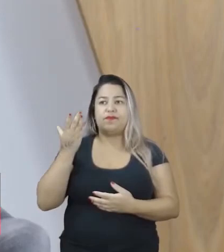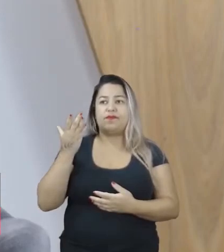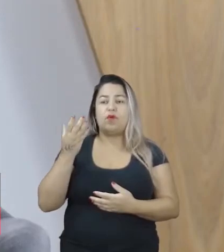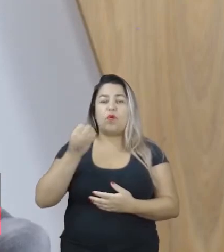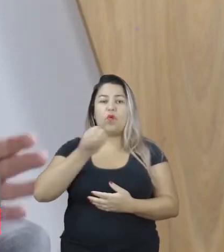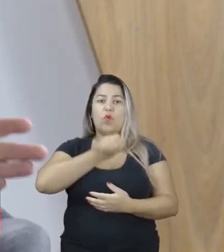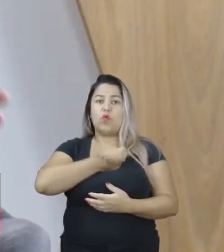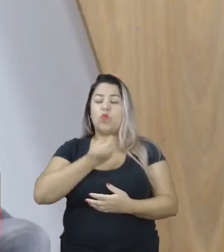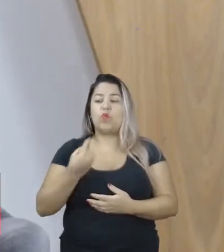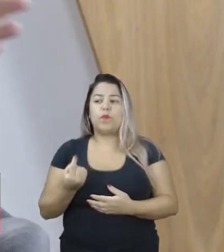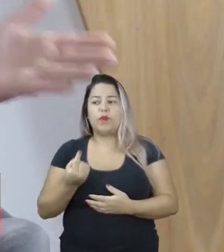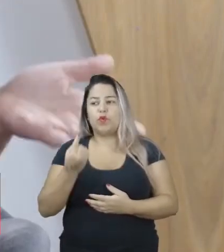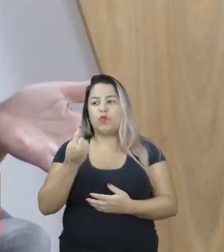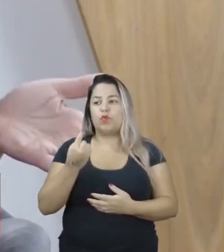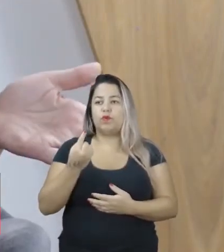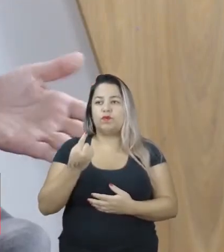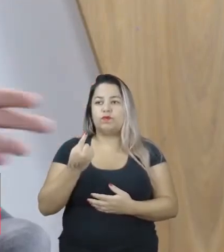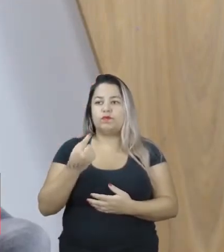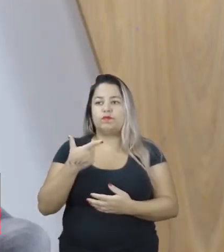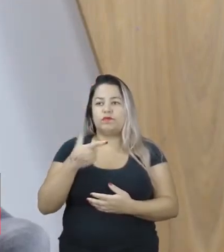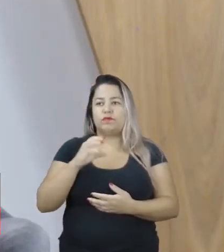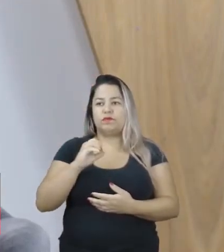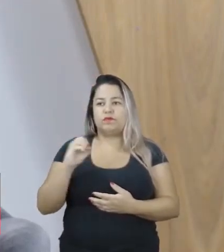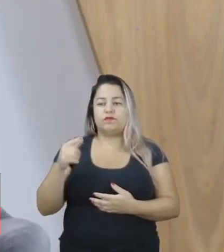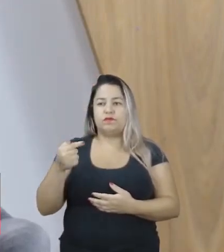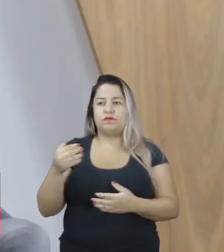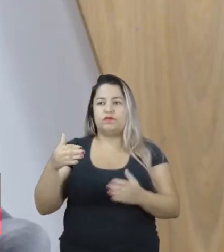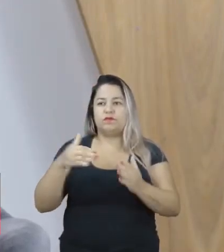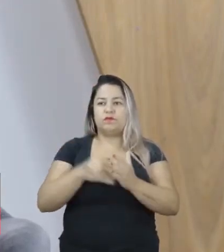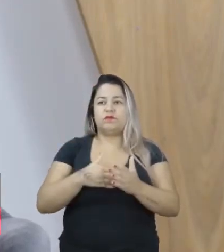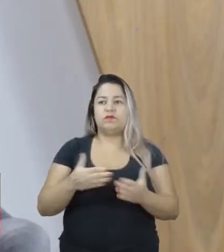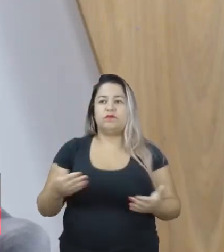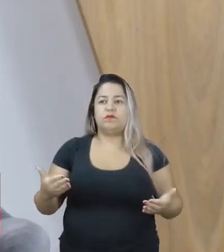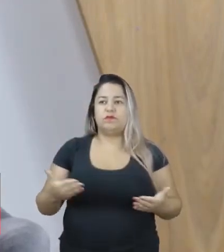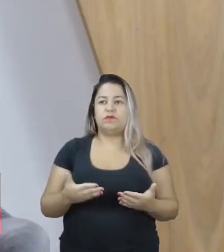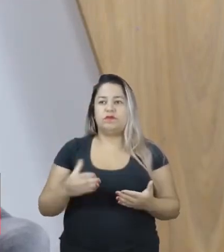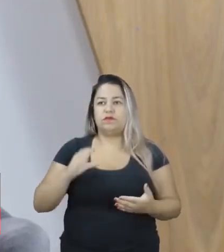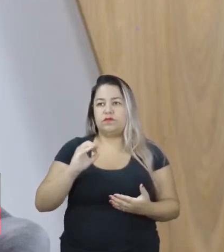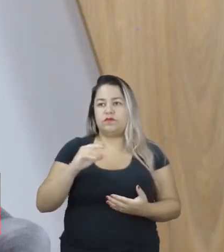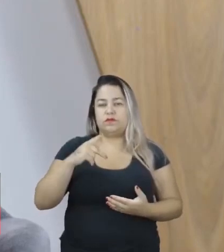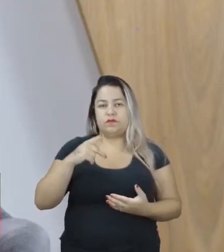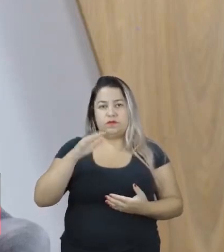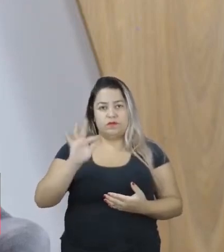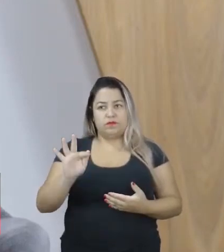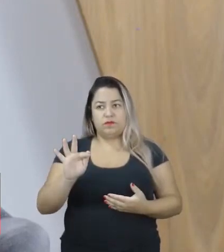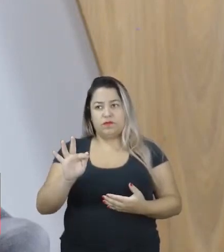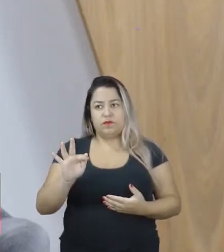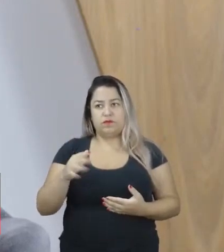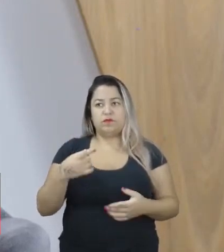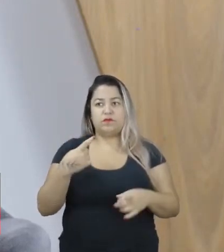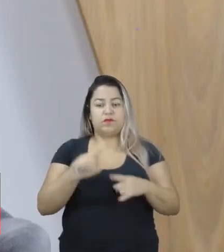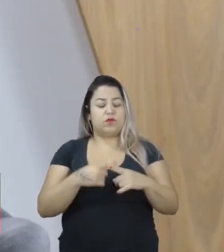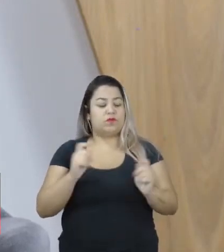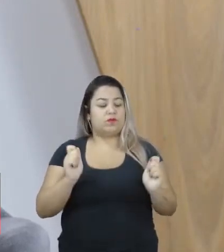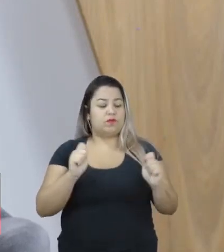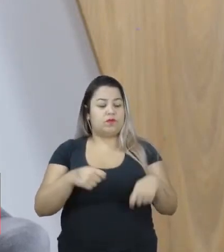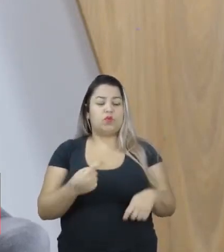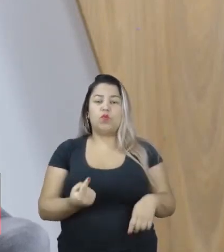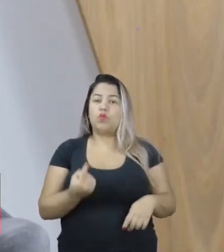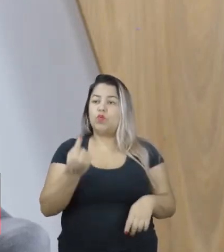número único. Desde 2007 até hoje, se definiu então que o número seria o CPF. E por que a necessidade de um número